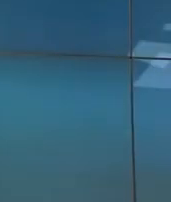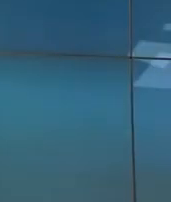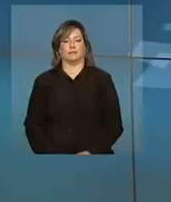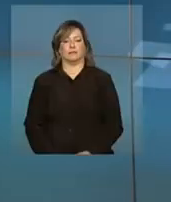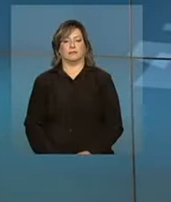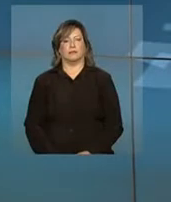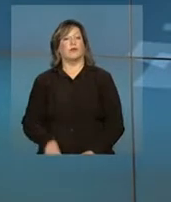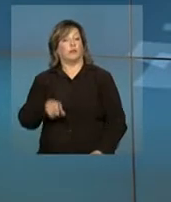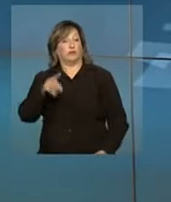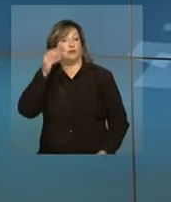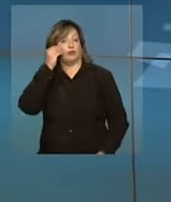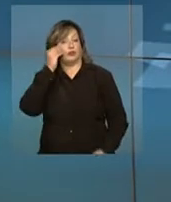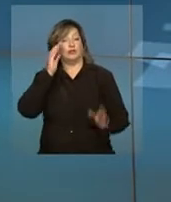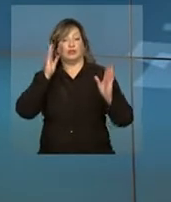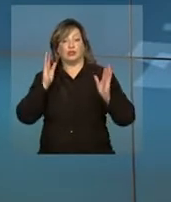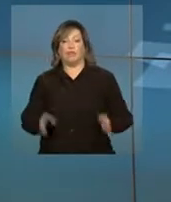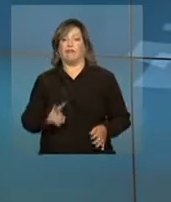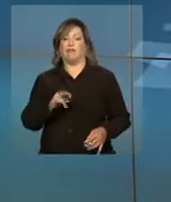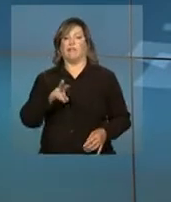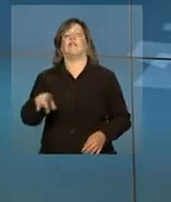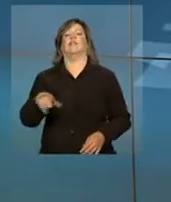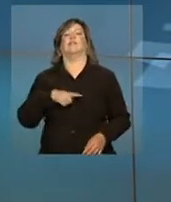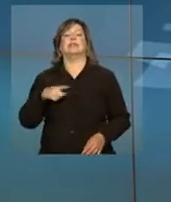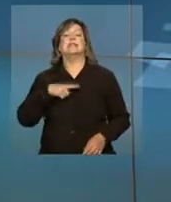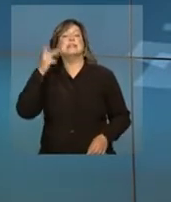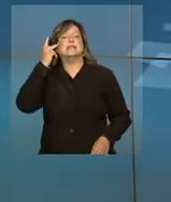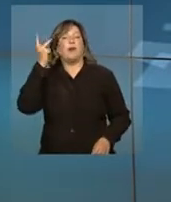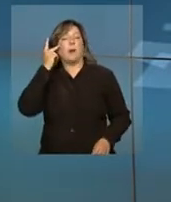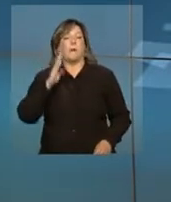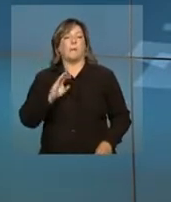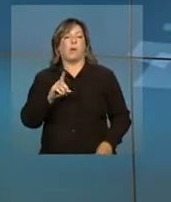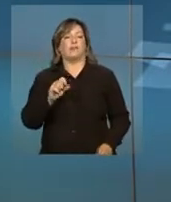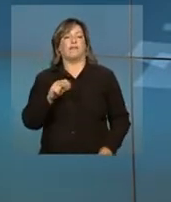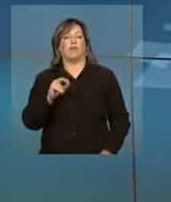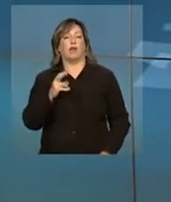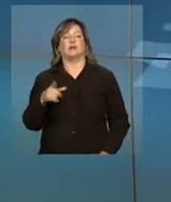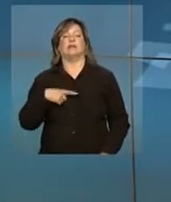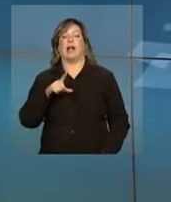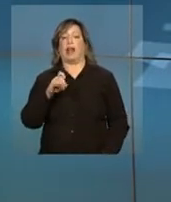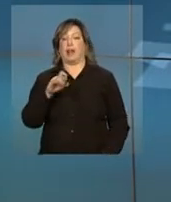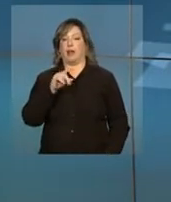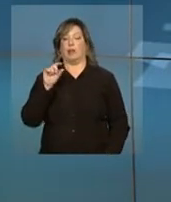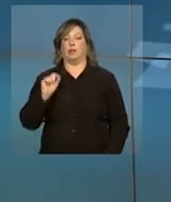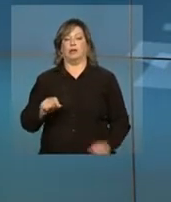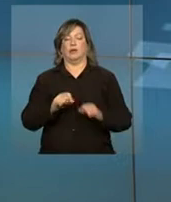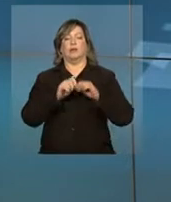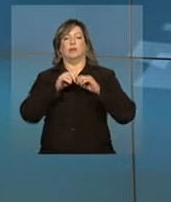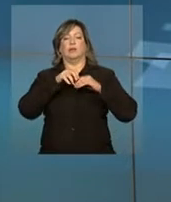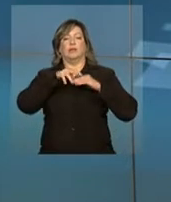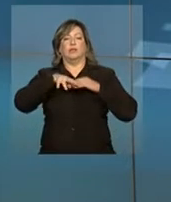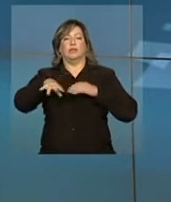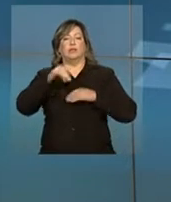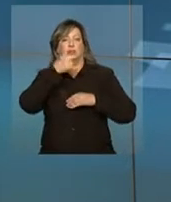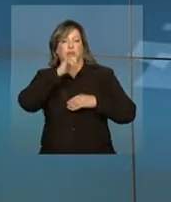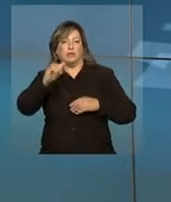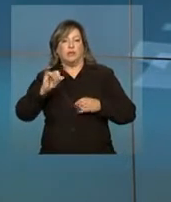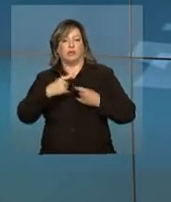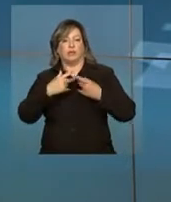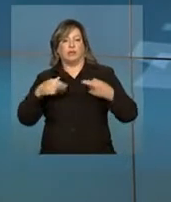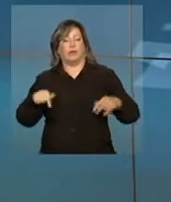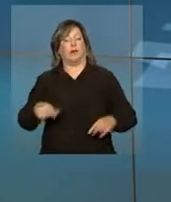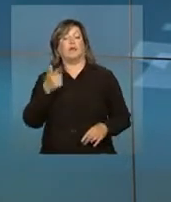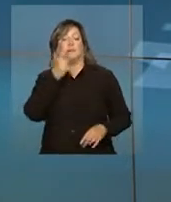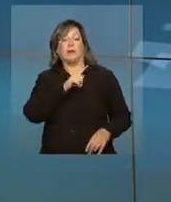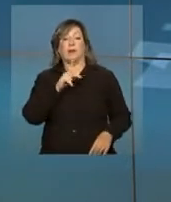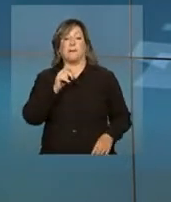você acompanhou ao vivo da bolsa de valores de São Paulo leilão da linha de transmissão da hidroelétrica de de Belo Monte no Pará venceu